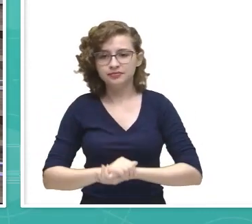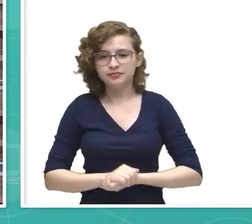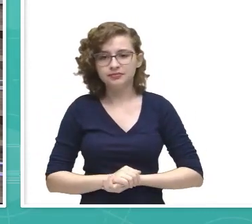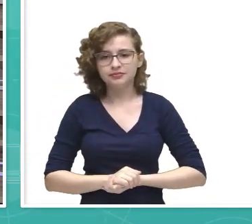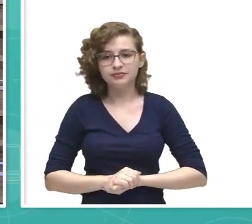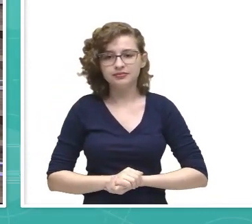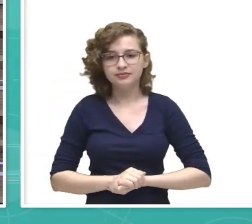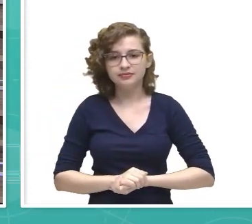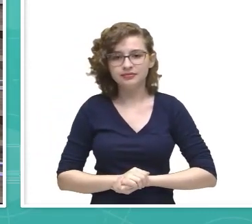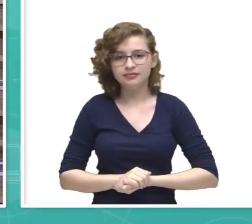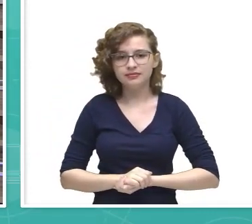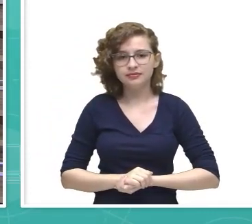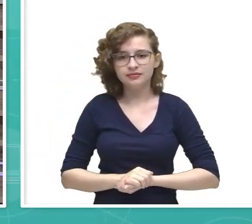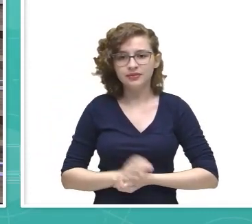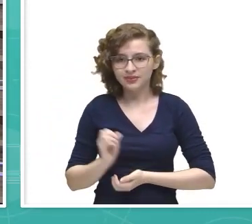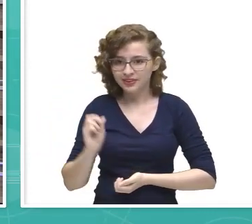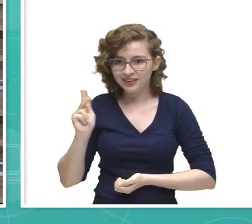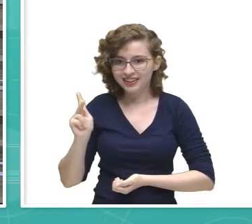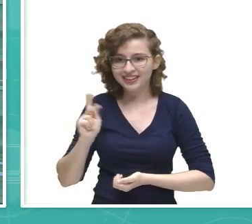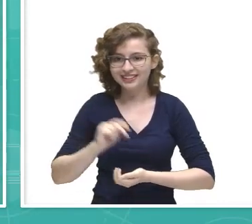mais correta. Ok? Vamos lá, gente?